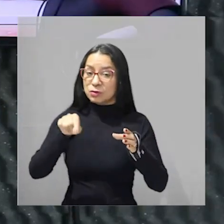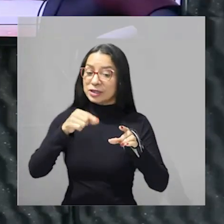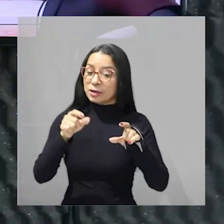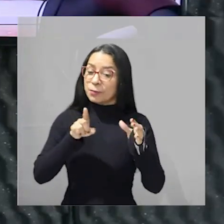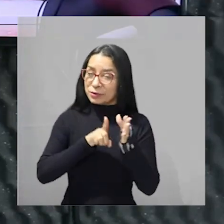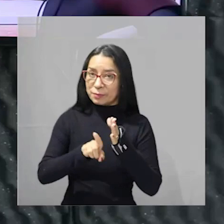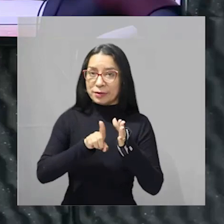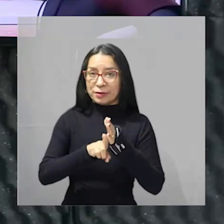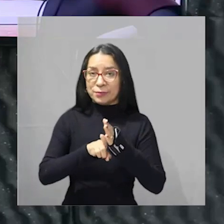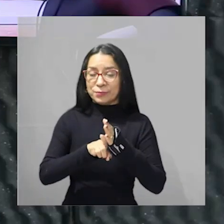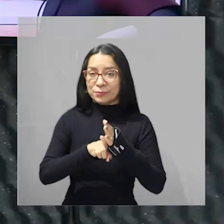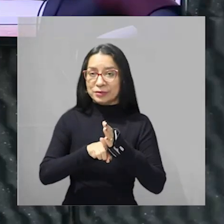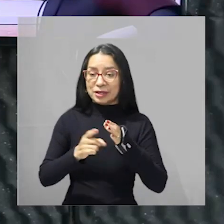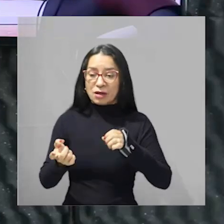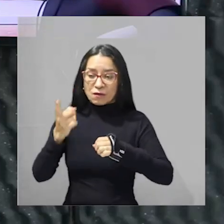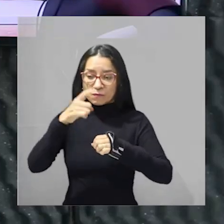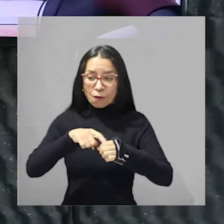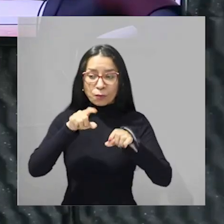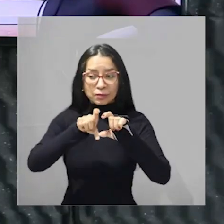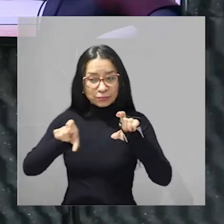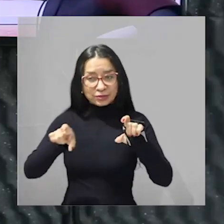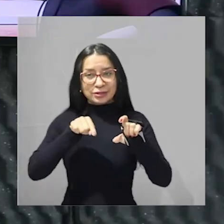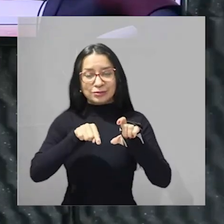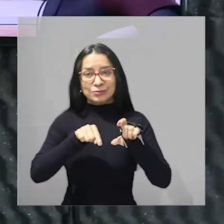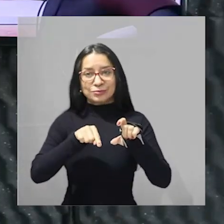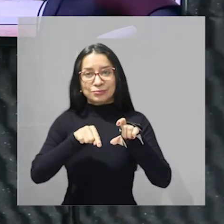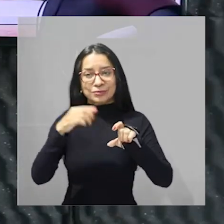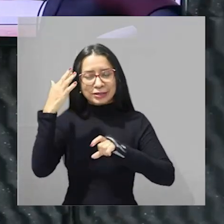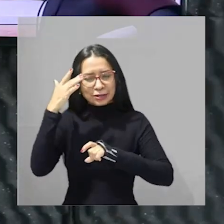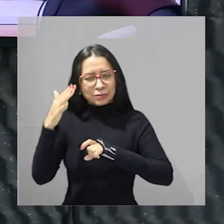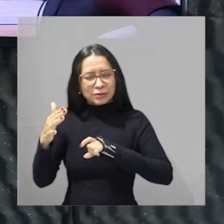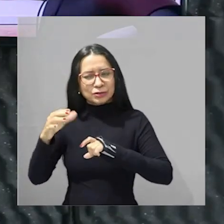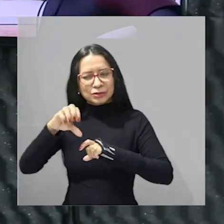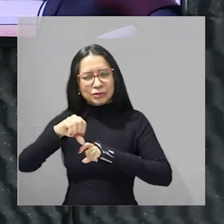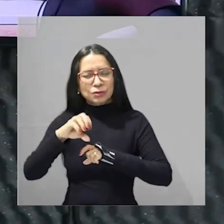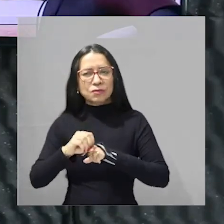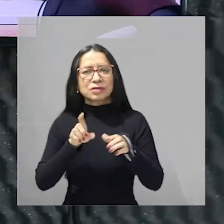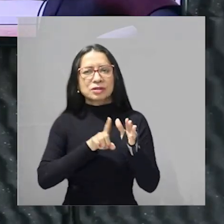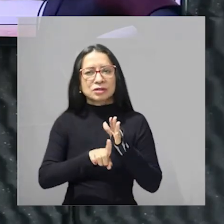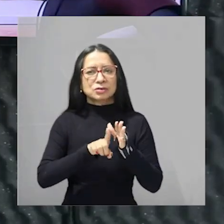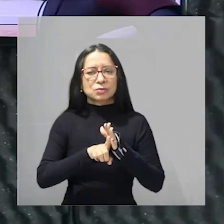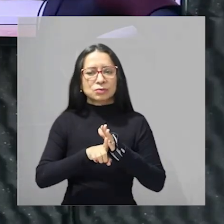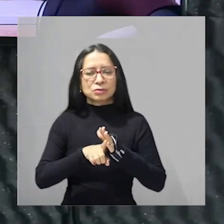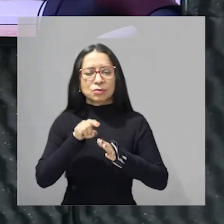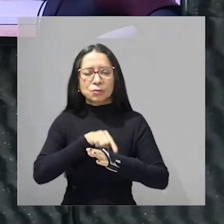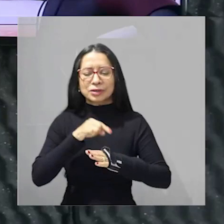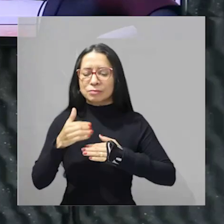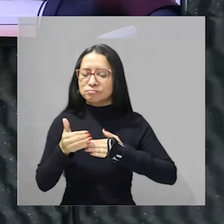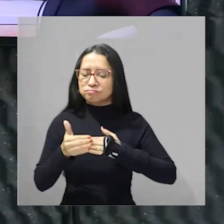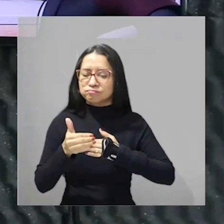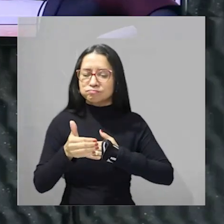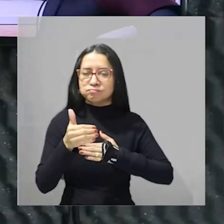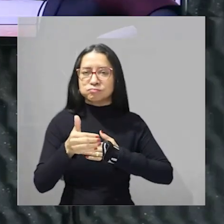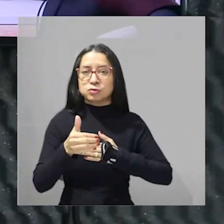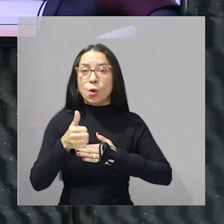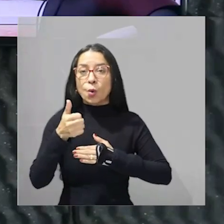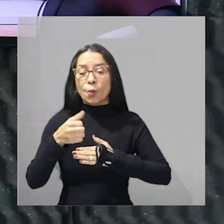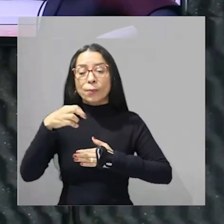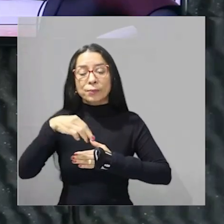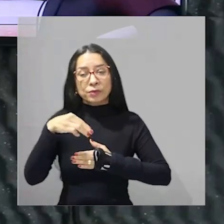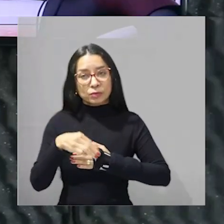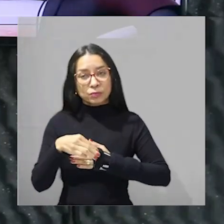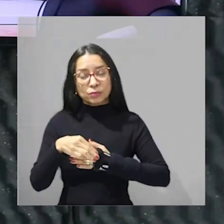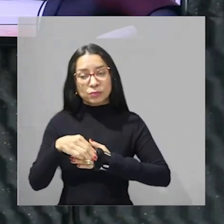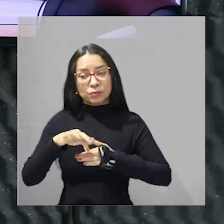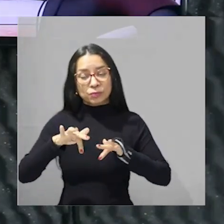lê ele 2 vezes. Tá? Imagina isso numa proporção de 90 questões. Com o tempo, se você levar 1 minuto a mais em cada questão, no